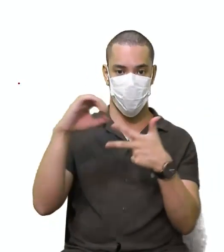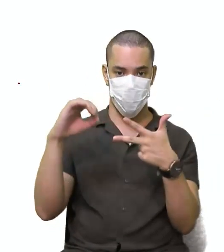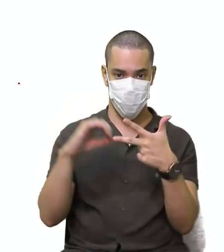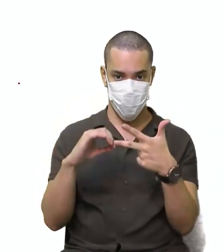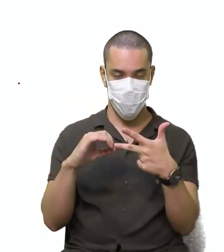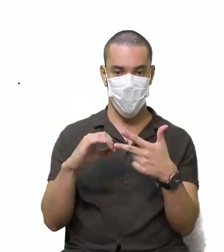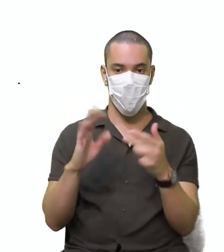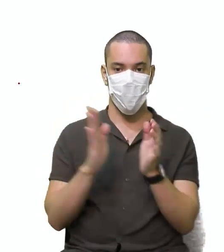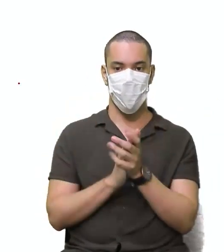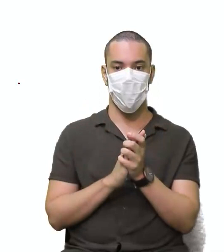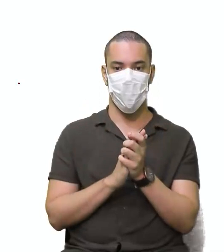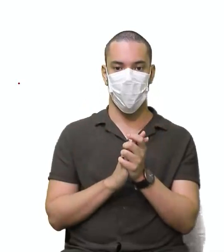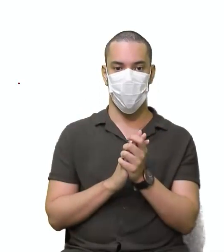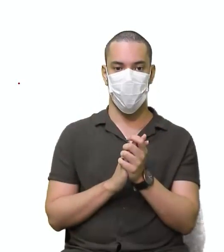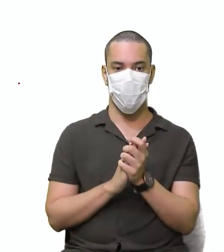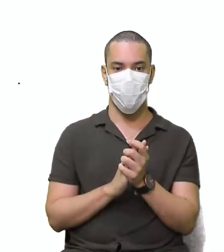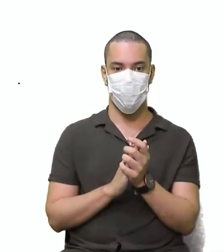4.